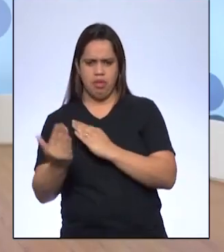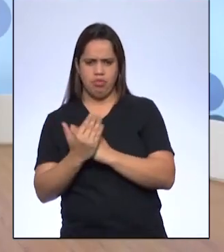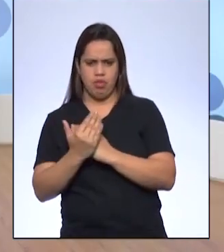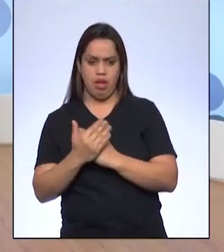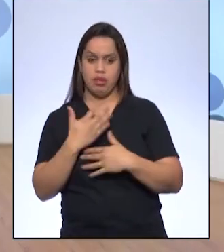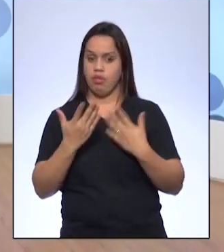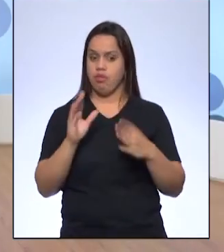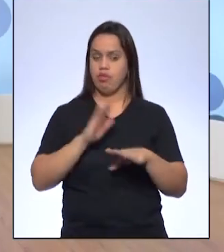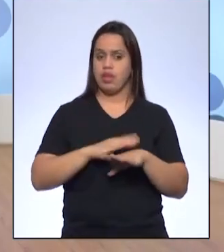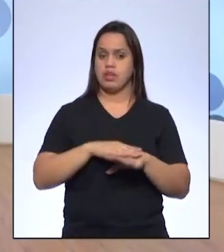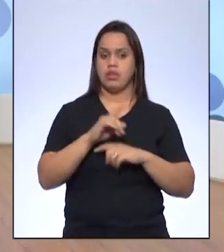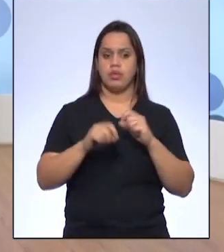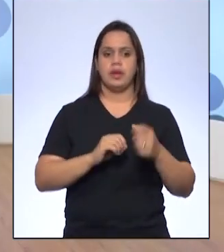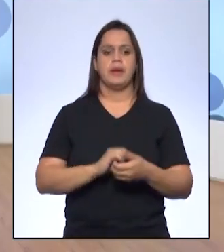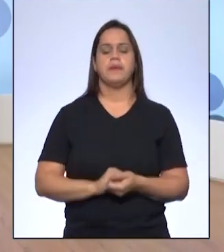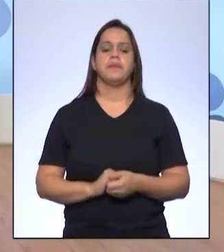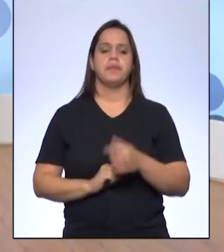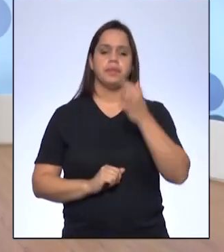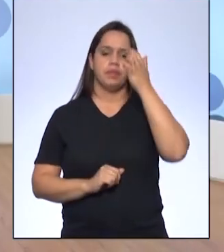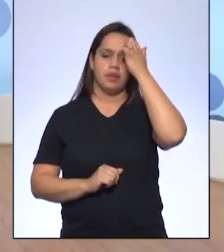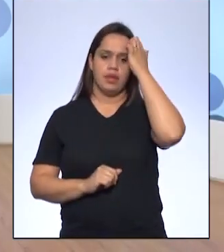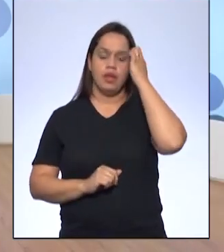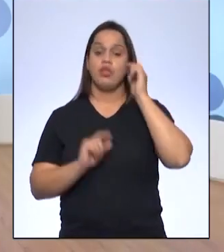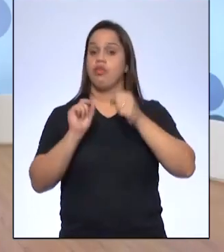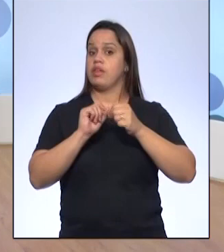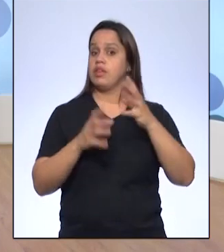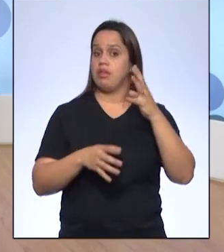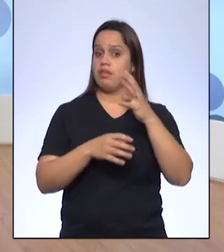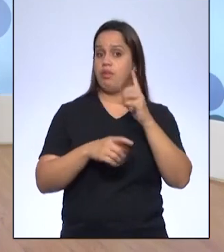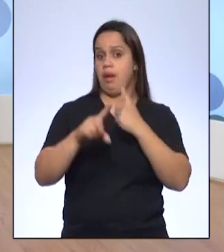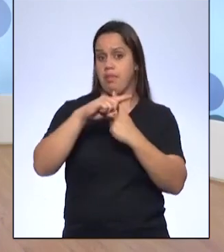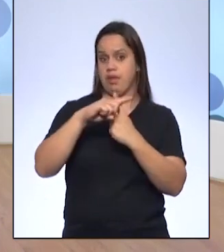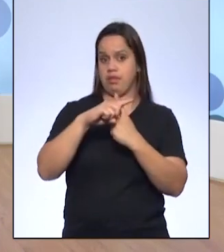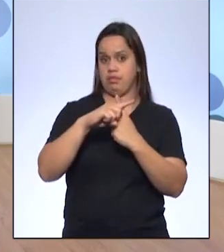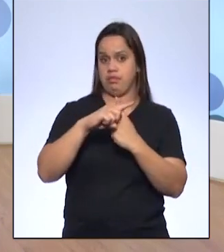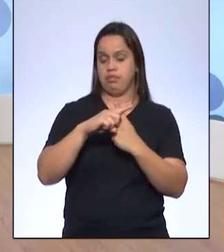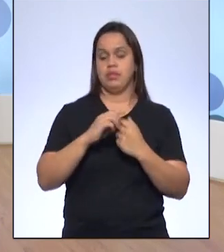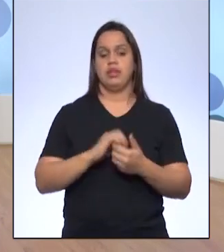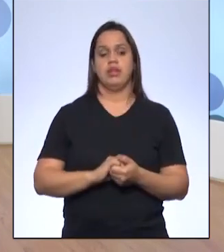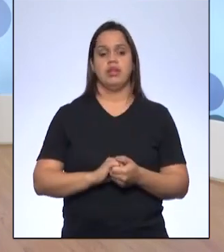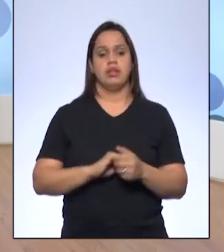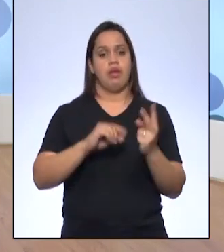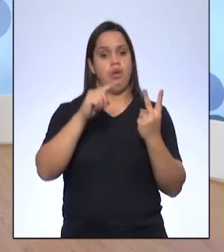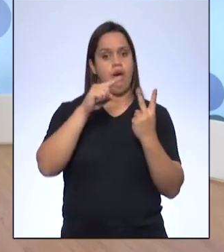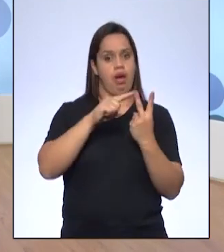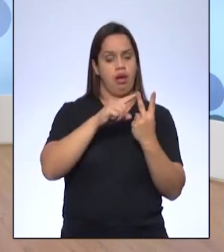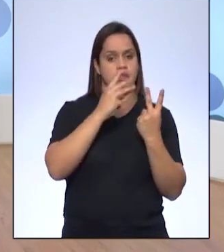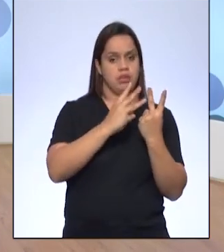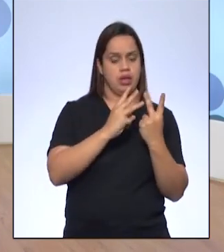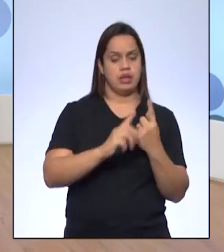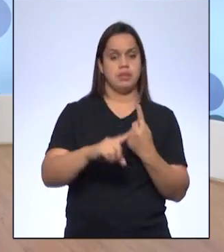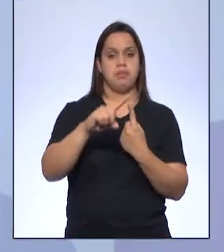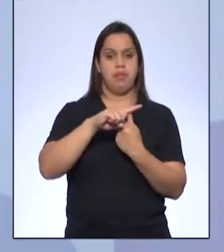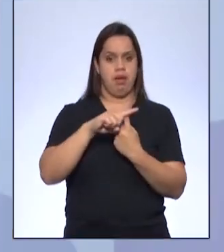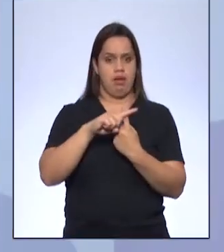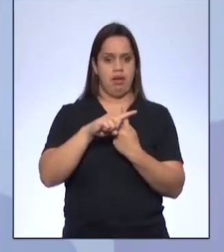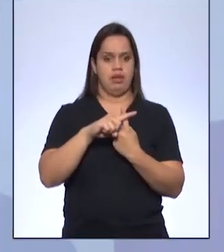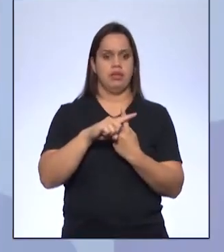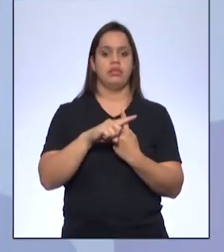aqui? Estou fazendo a adição, certo? Raiz de 3, que está aqui,